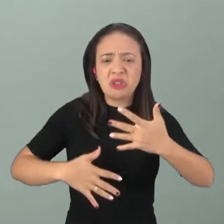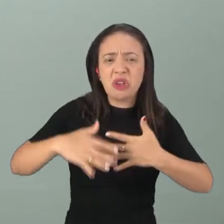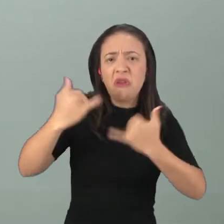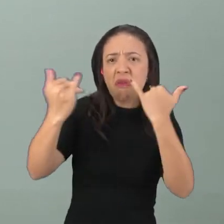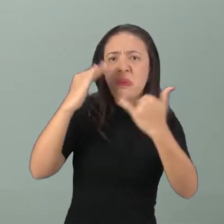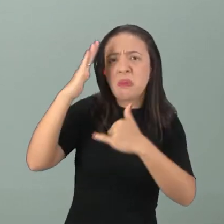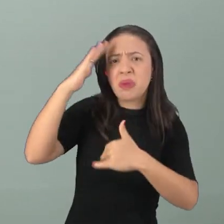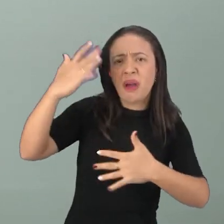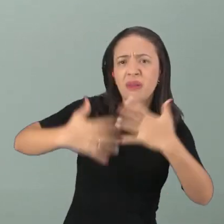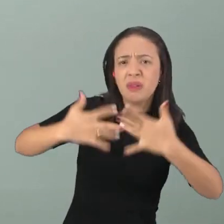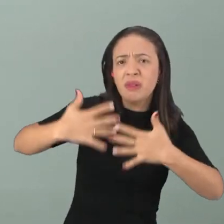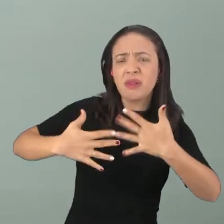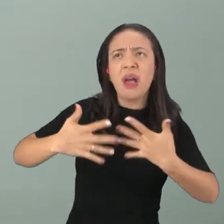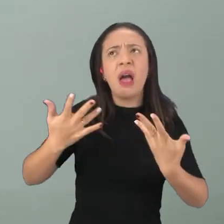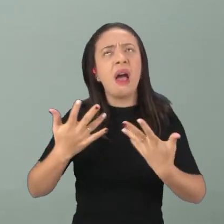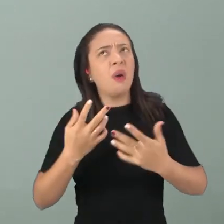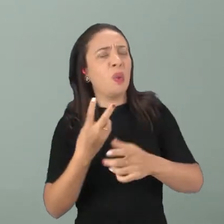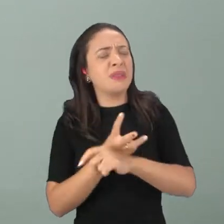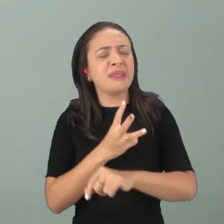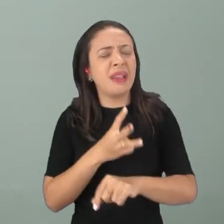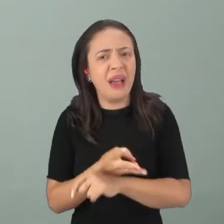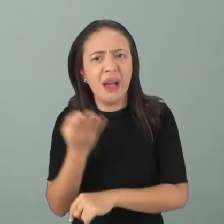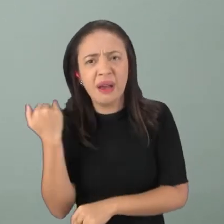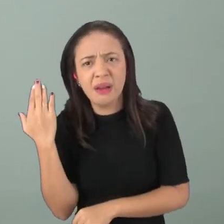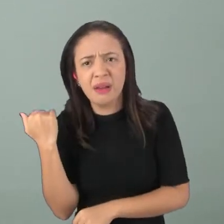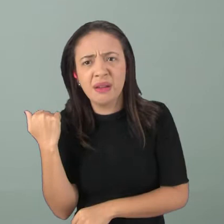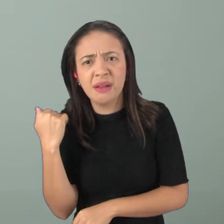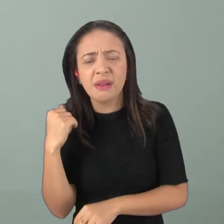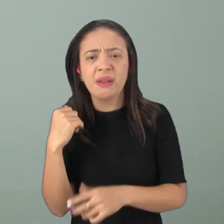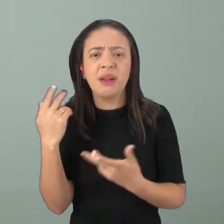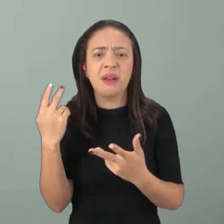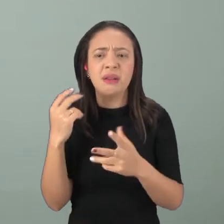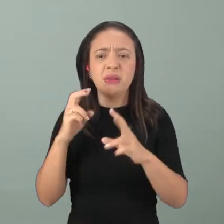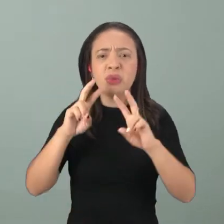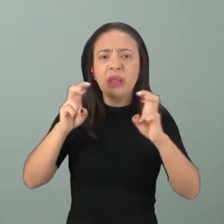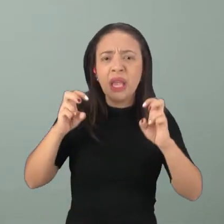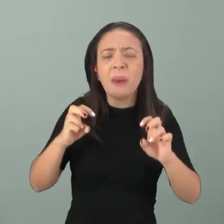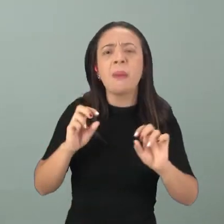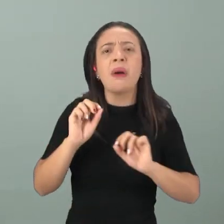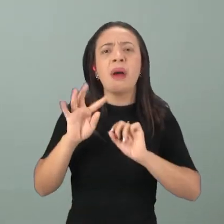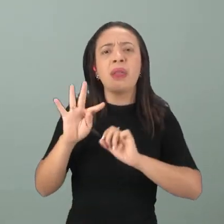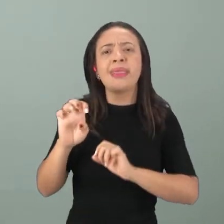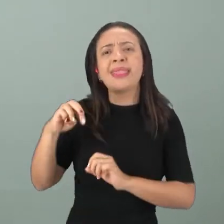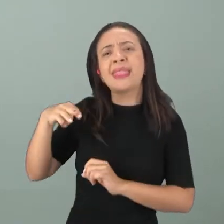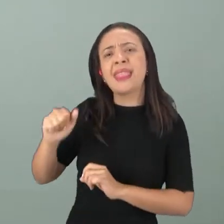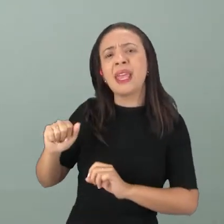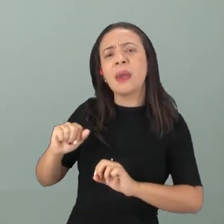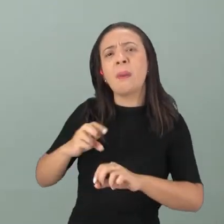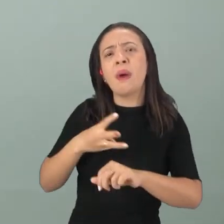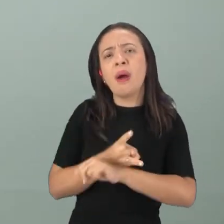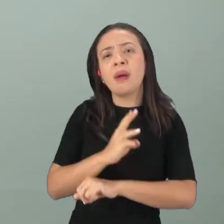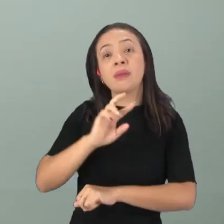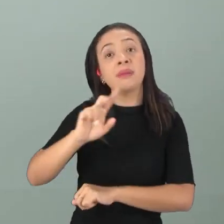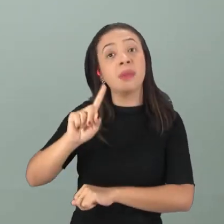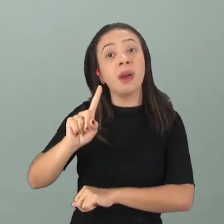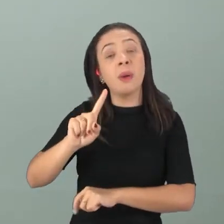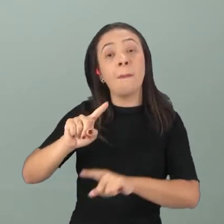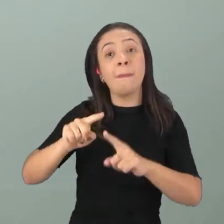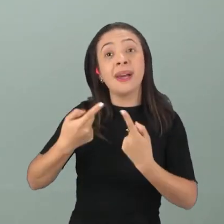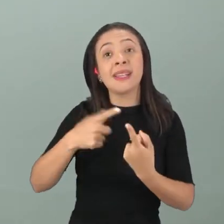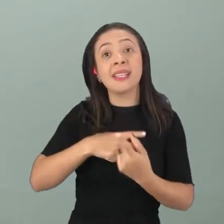central, né? Falando do WhatsApp, o tema do texto é o WhatsApp. Não, é o que ele fala, que ele